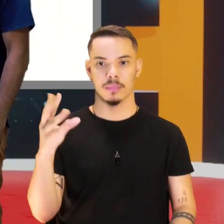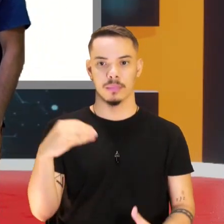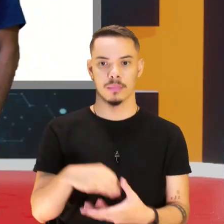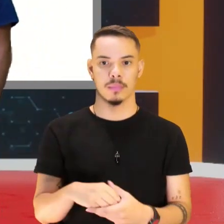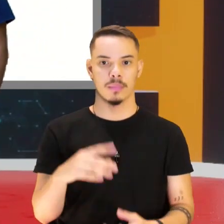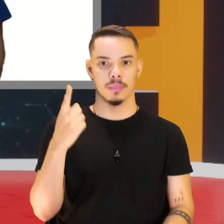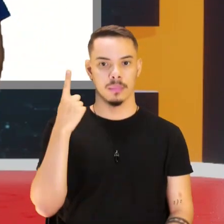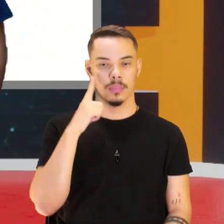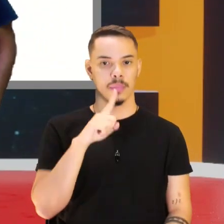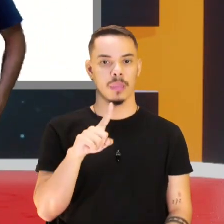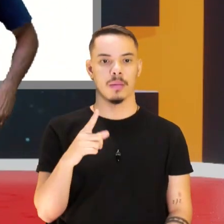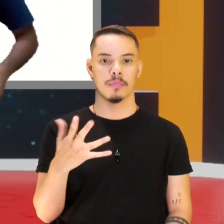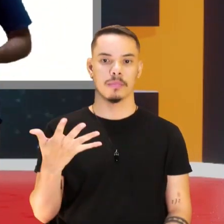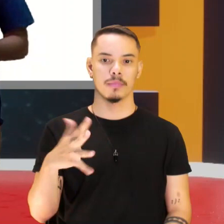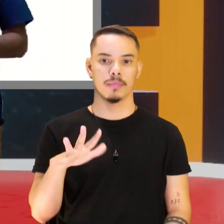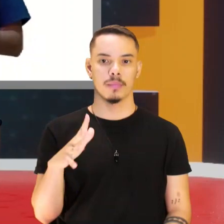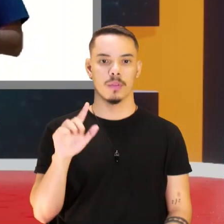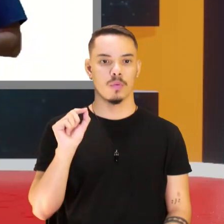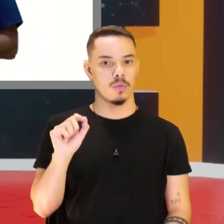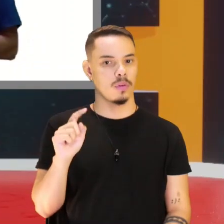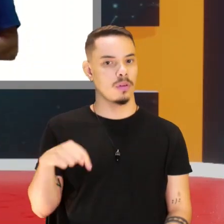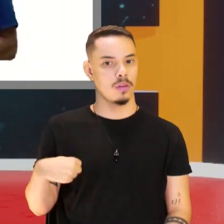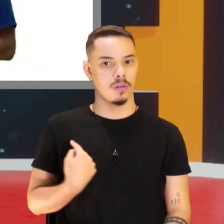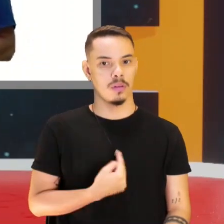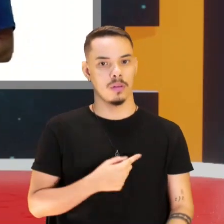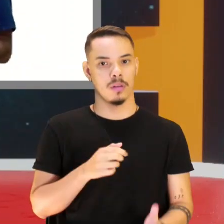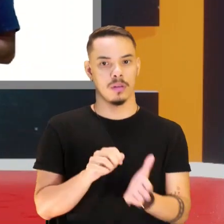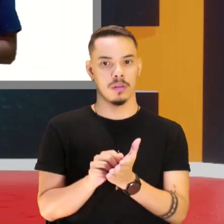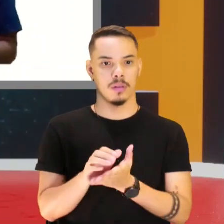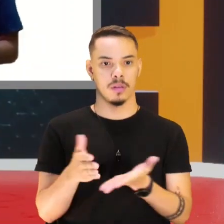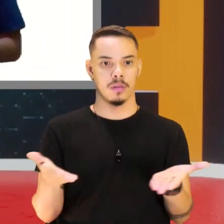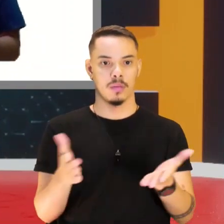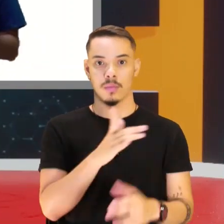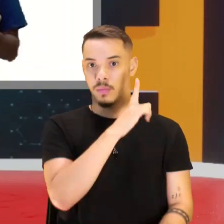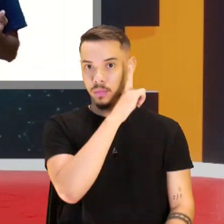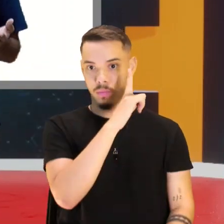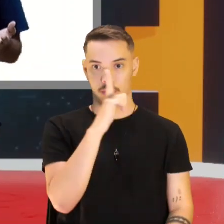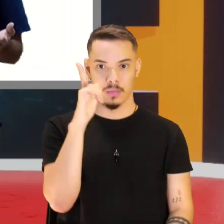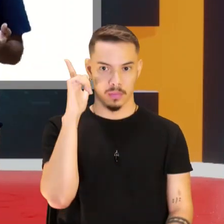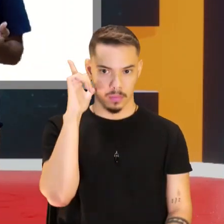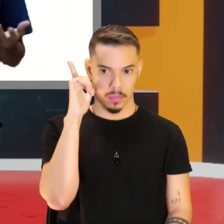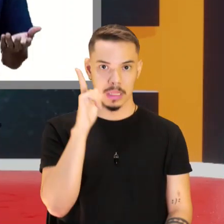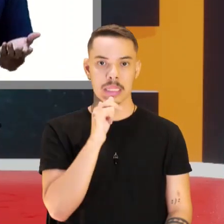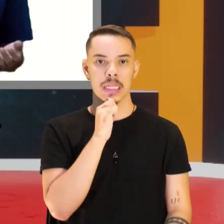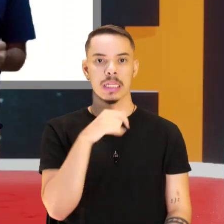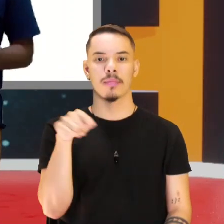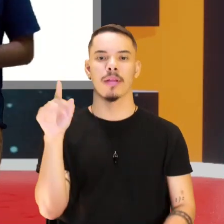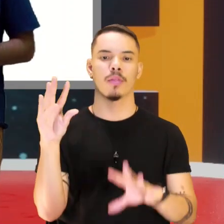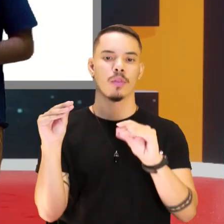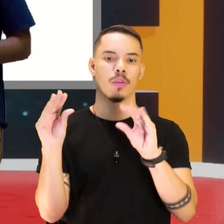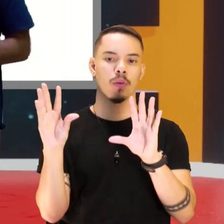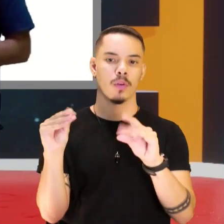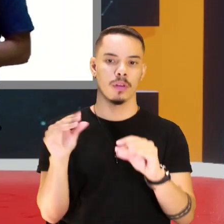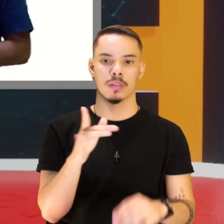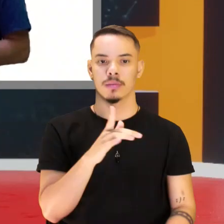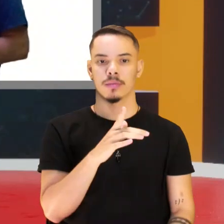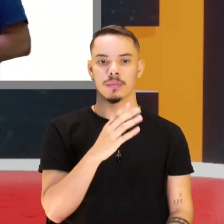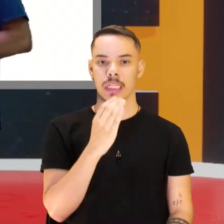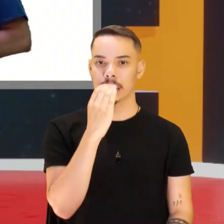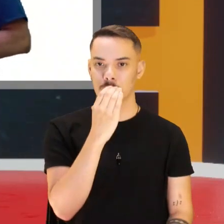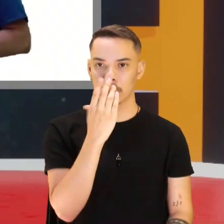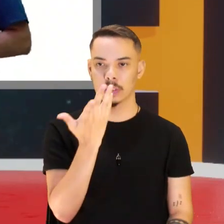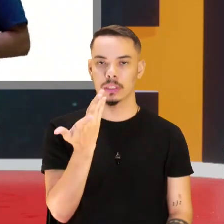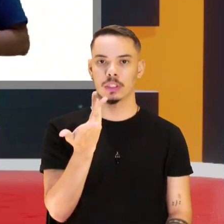dia é basicamente o que nós gastamos hoje com um lanche. Se você sai para lanchar à noite, comer um sanduíche, tomar um suco, ou tomar